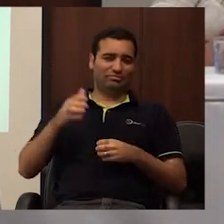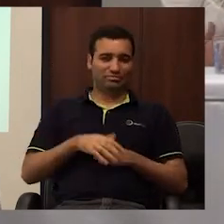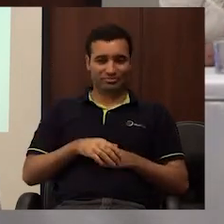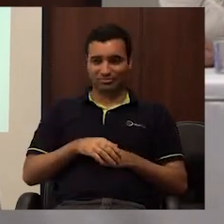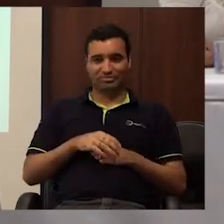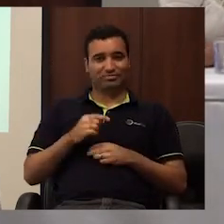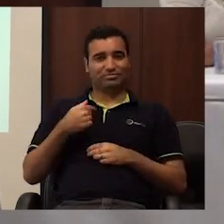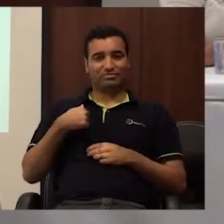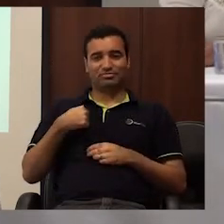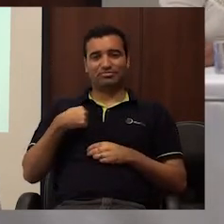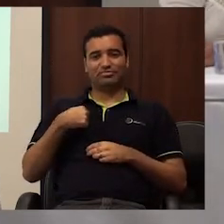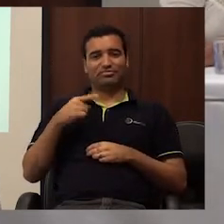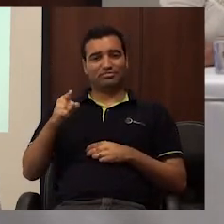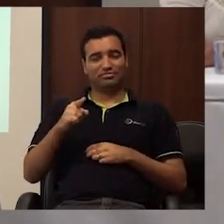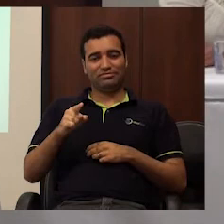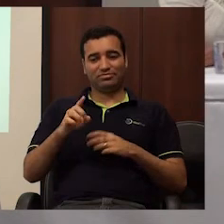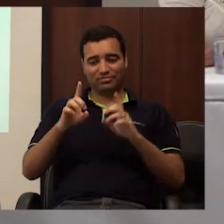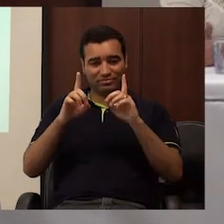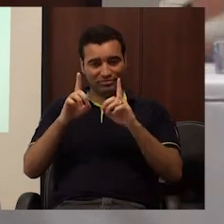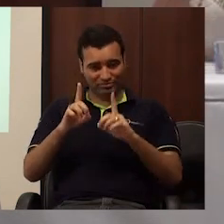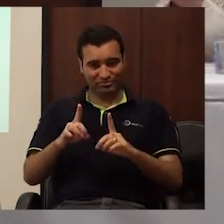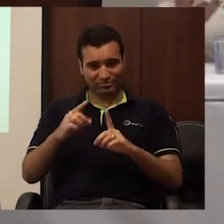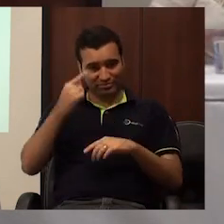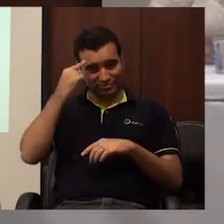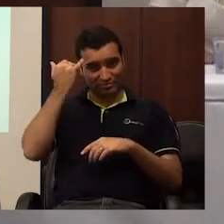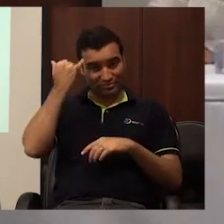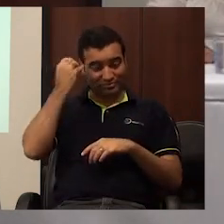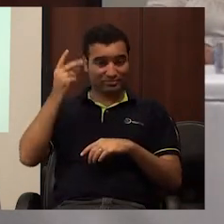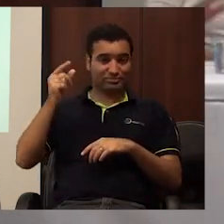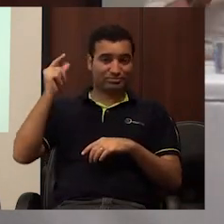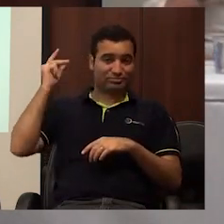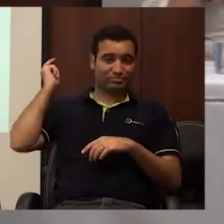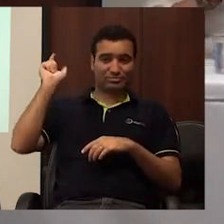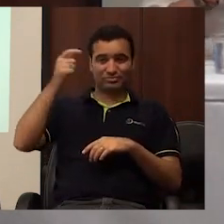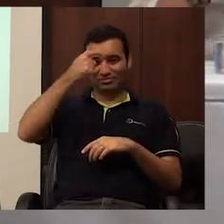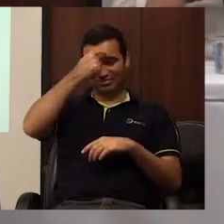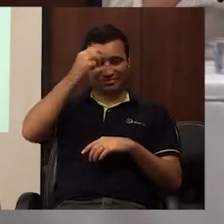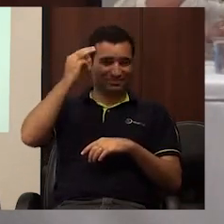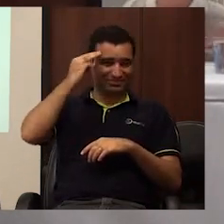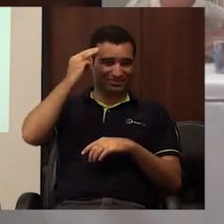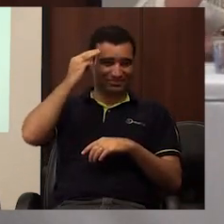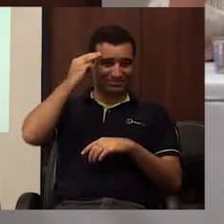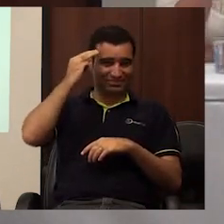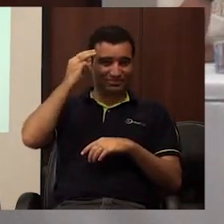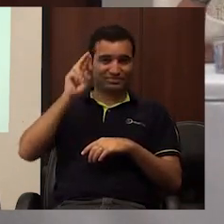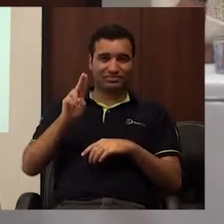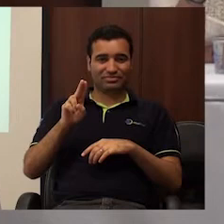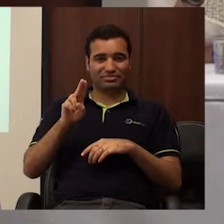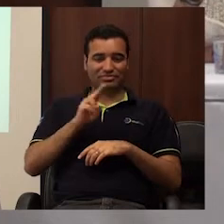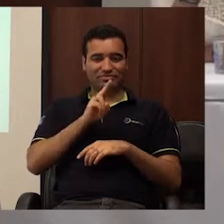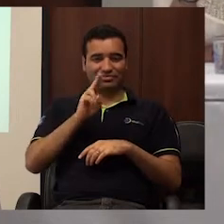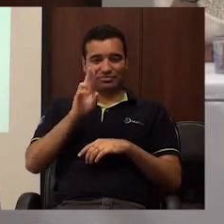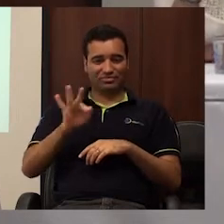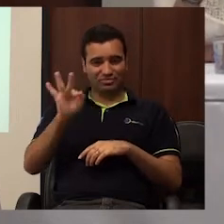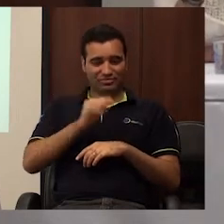Eu sou habilitada em deficiência intelectual, na época deficiência mental, pela Universidade Mackenzie,